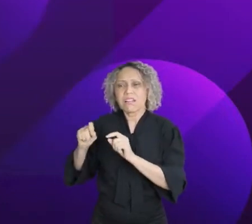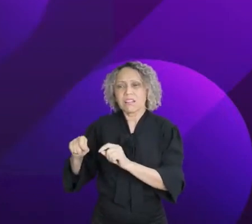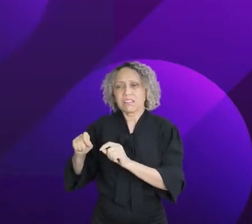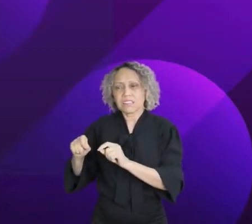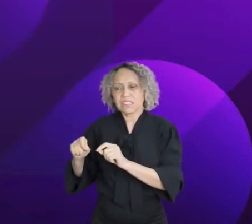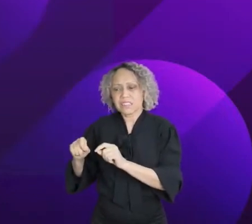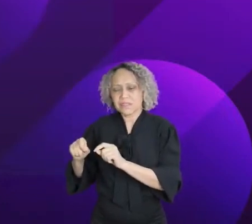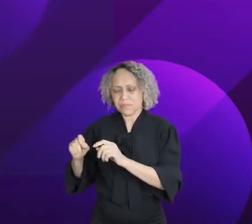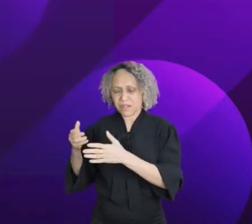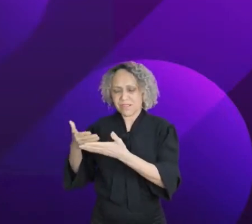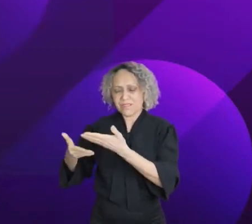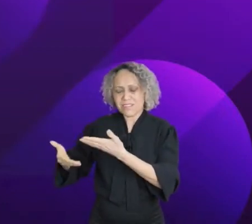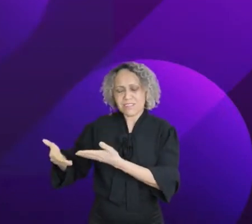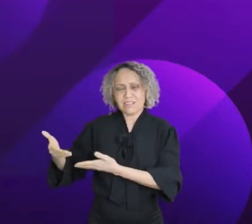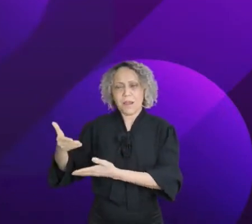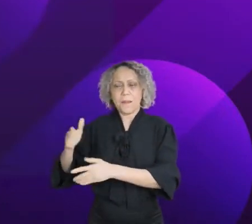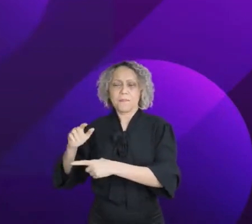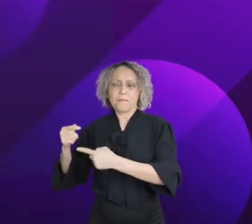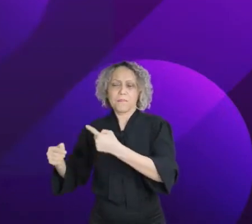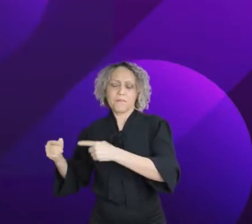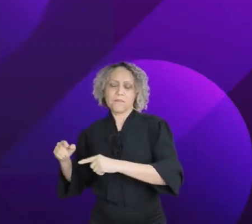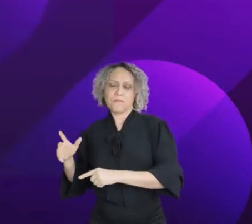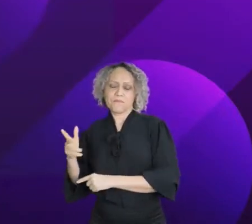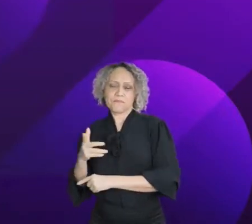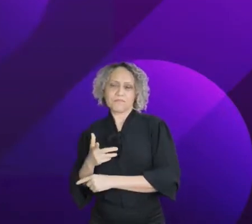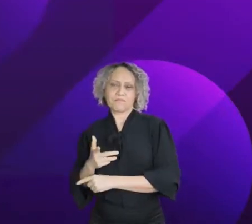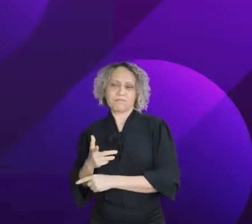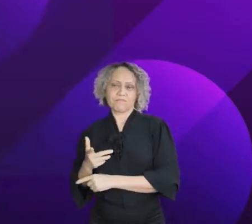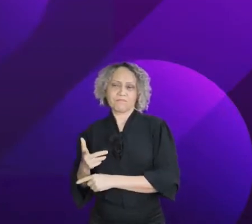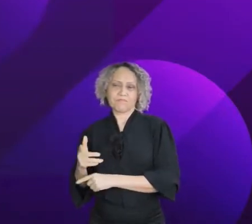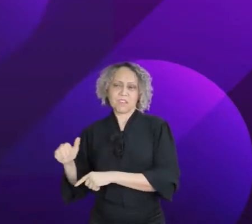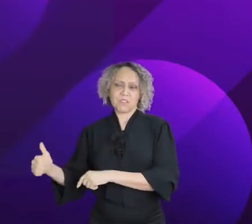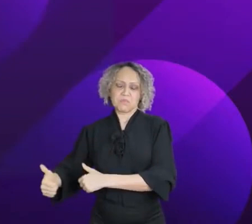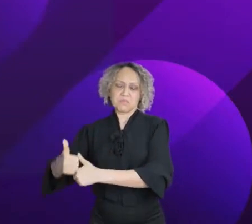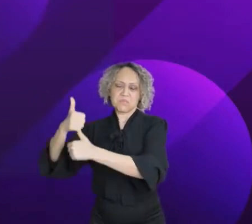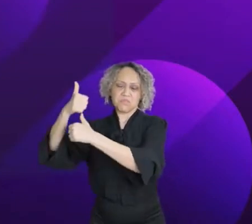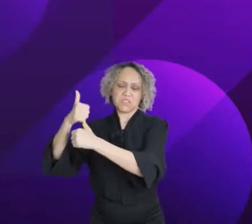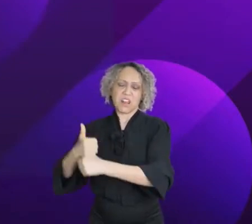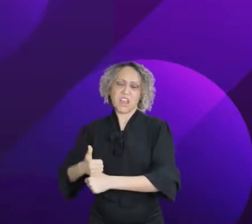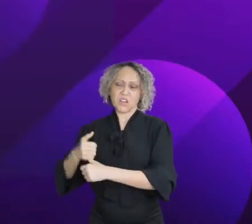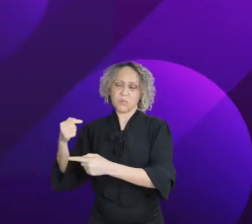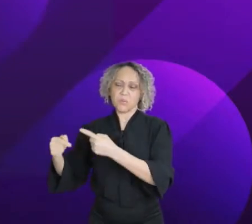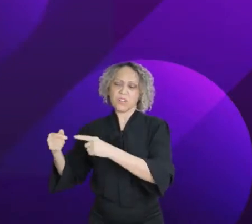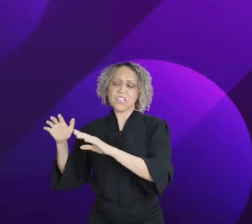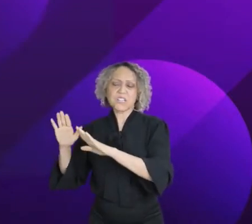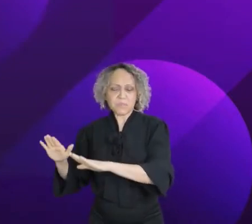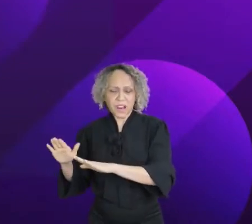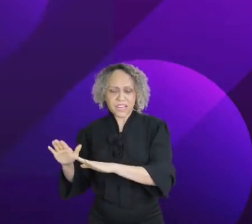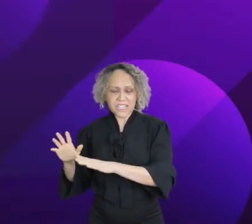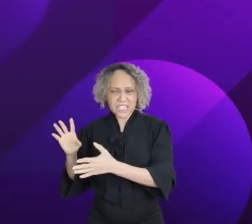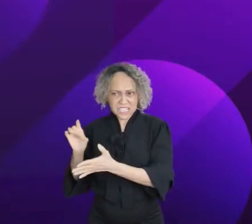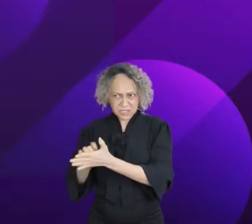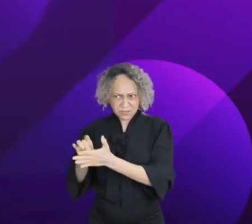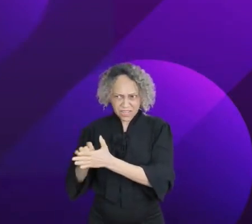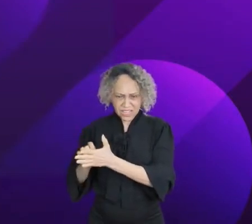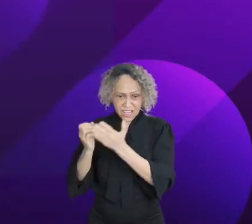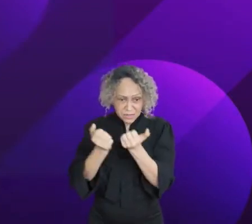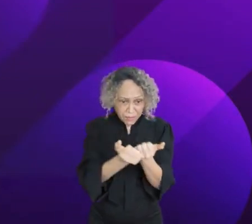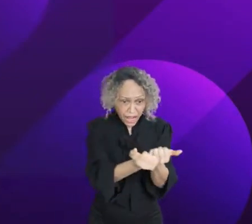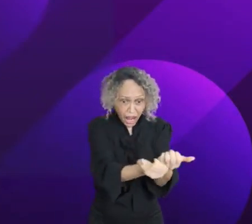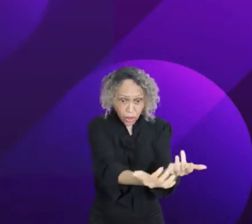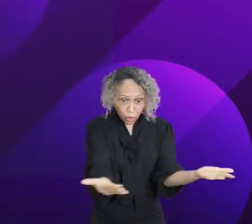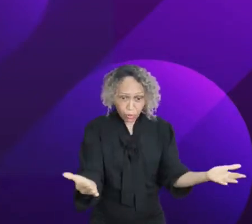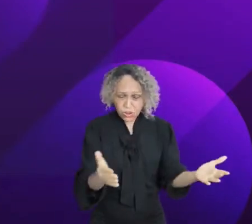as pessoas, né? Quando a gente defende política pública, a gente defende para todas as pessoas. A gente não